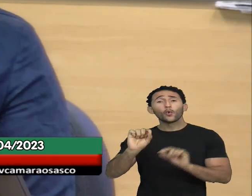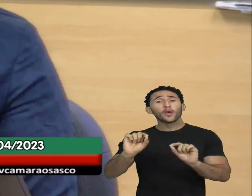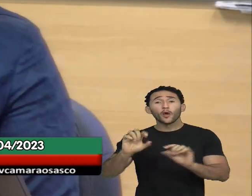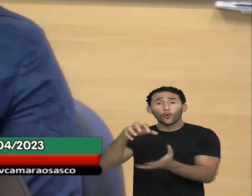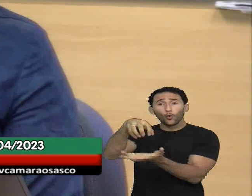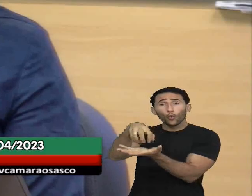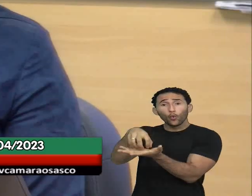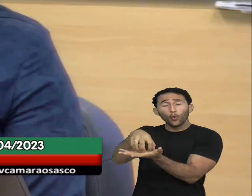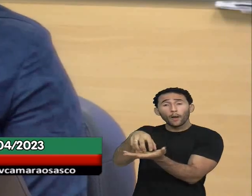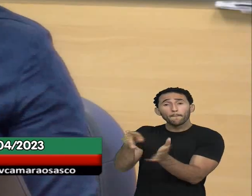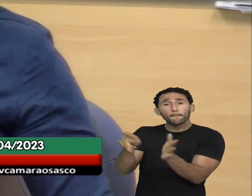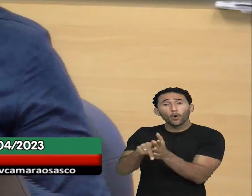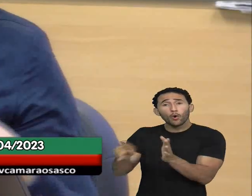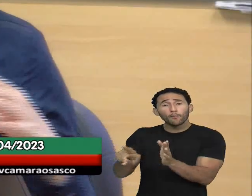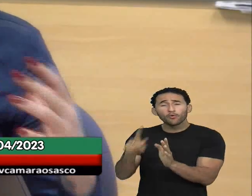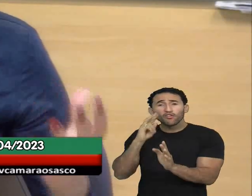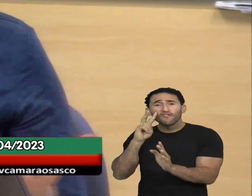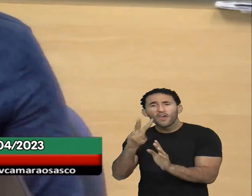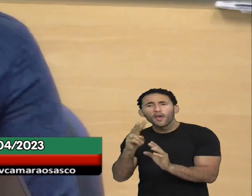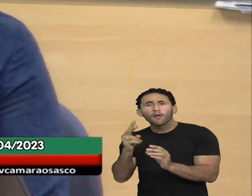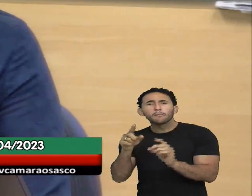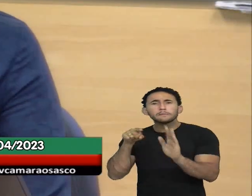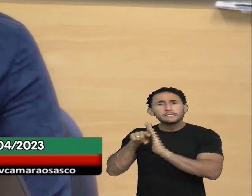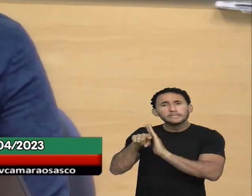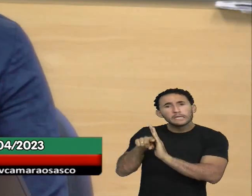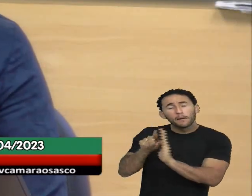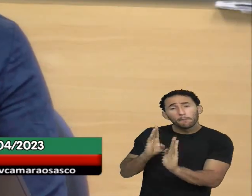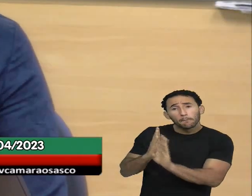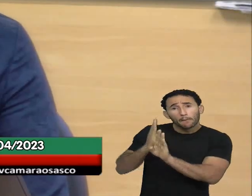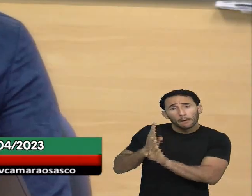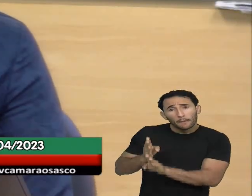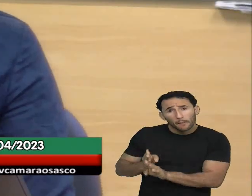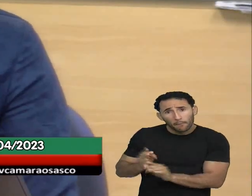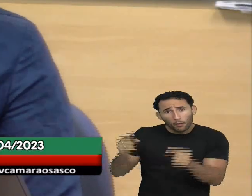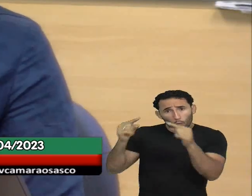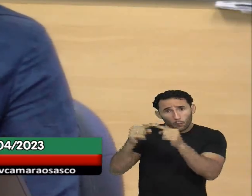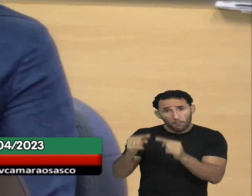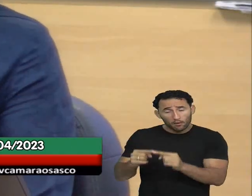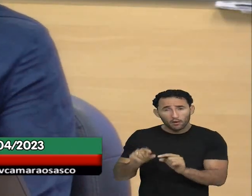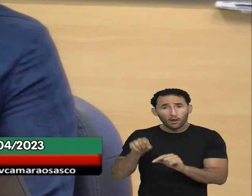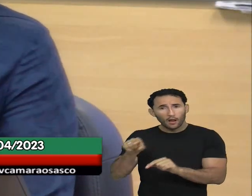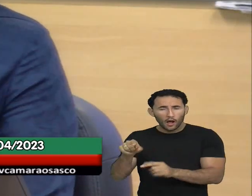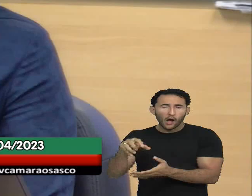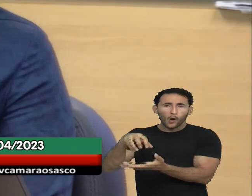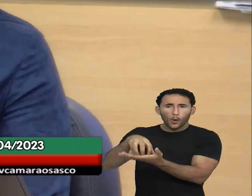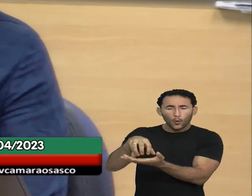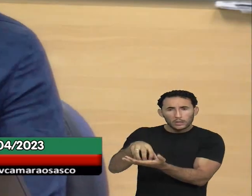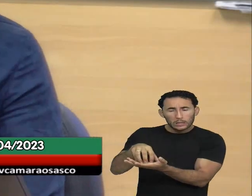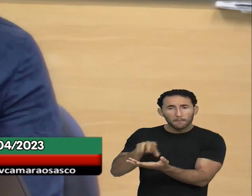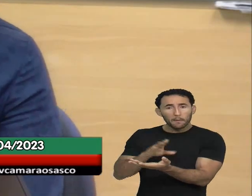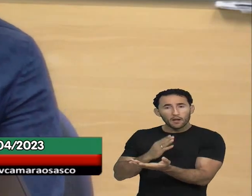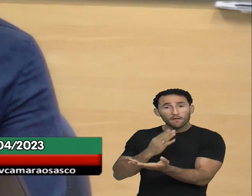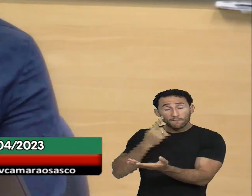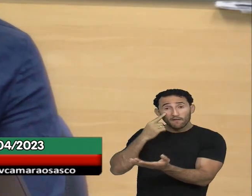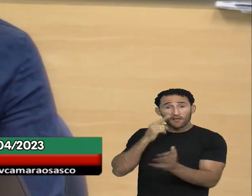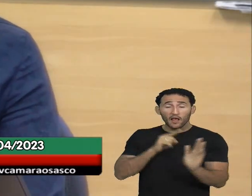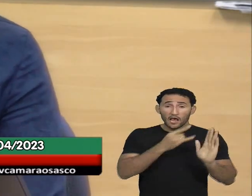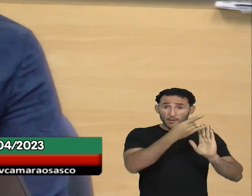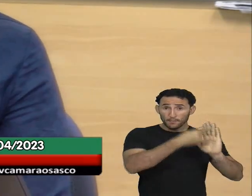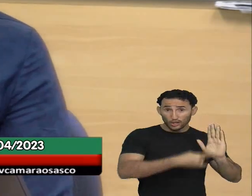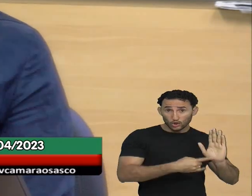ela acaba sendo aquele CROSS que nós temos municipal. Então, a CRUI pega esse pedido, direciona para nós no